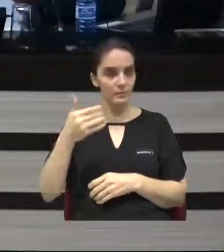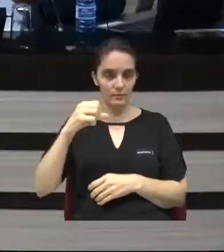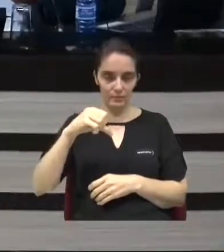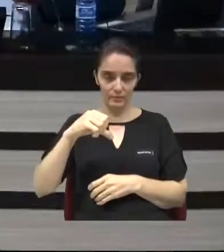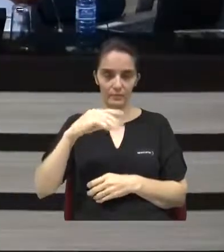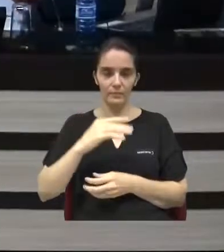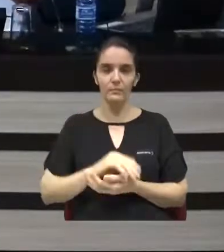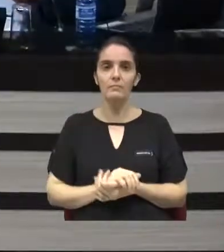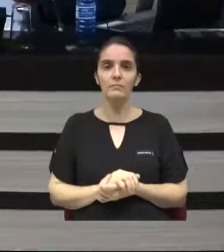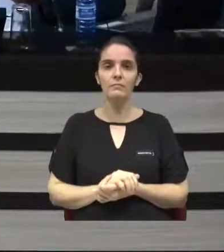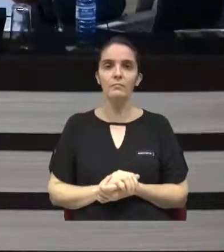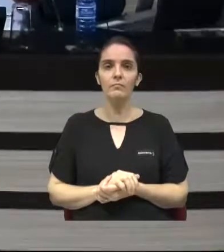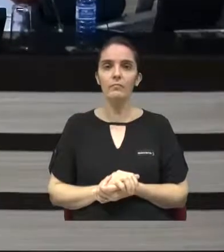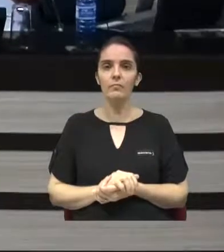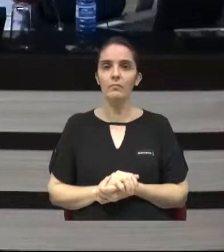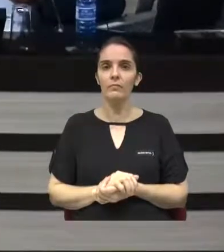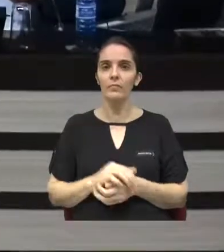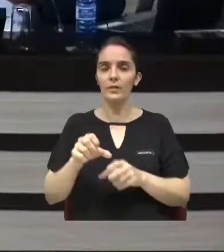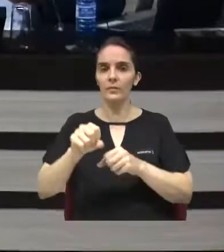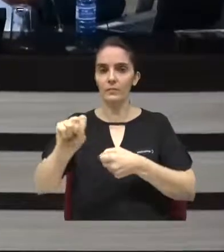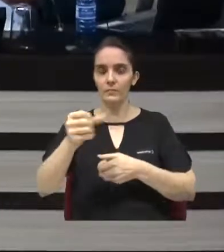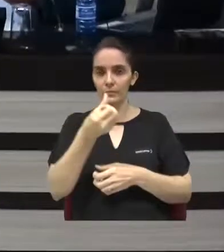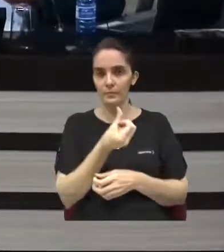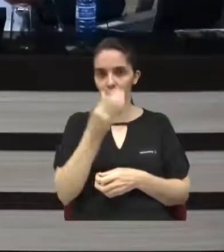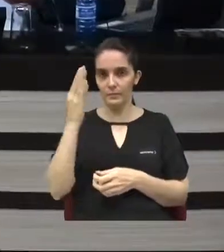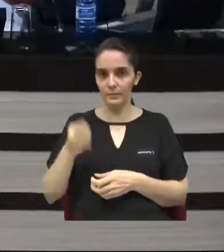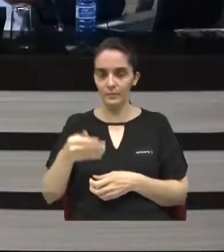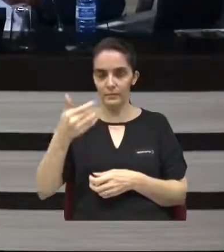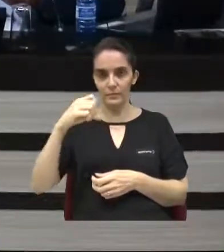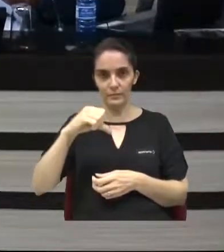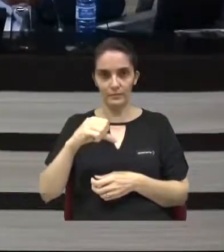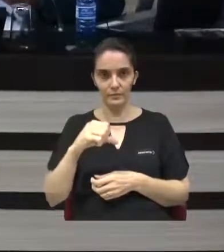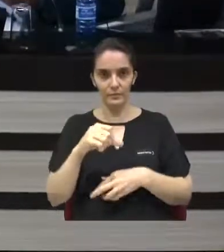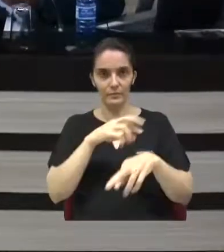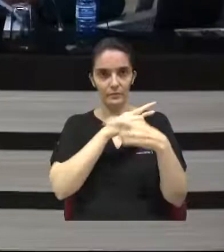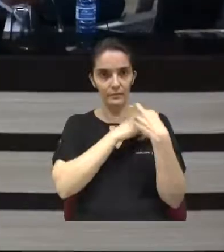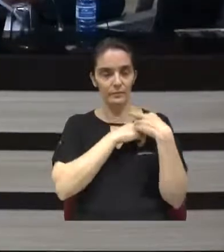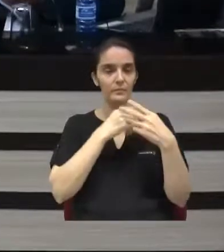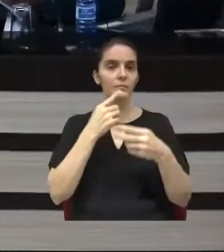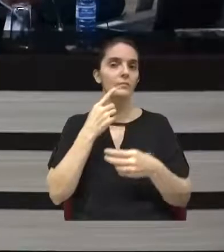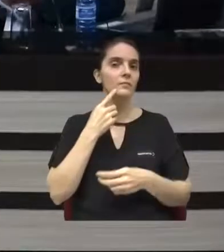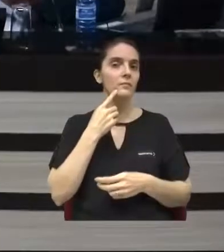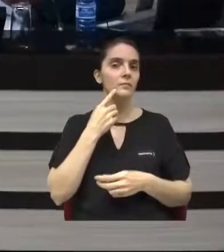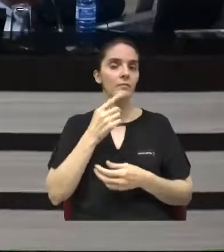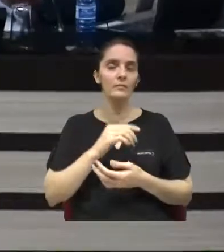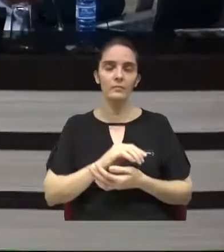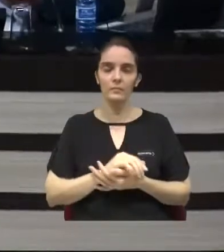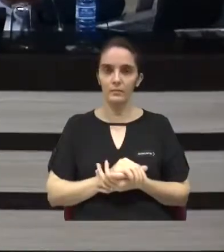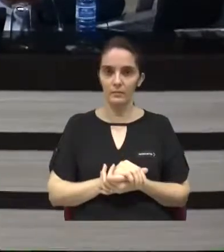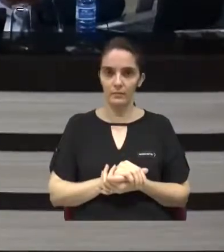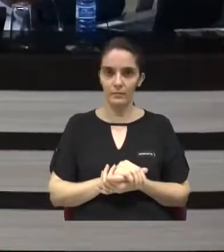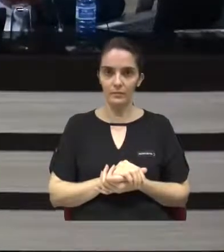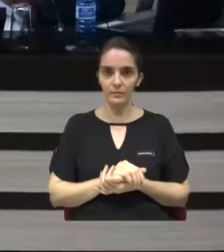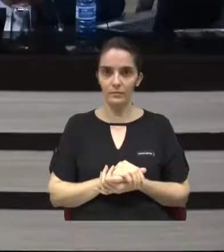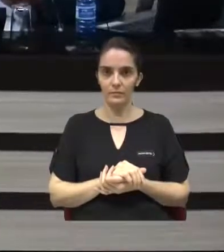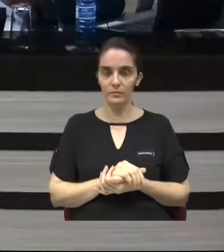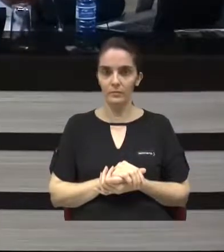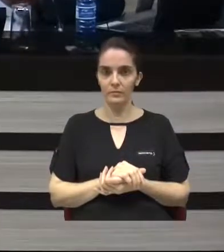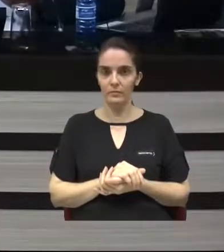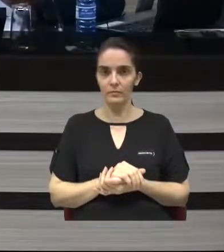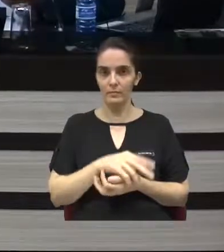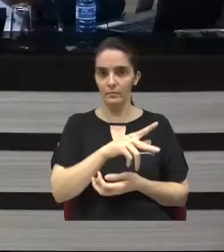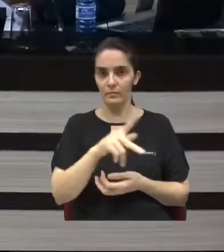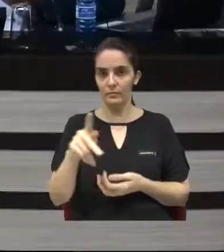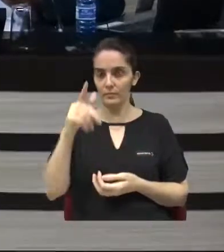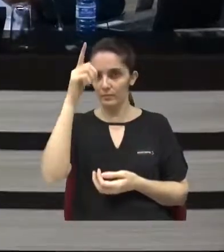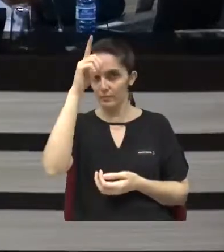561/2019, referente ao ofício número 6/2019, de autoria do vereador Cleiton Aparecido da Silva. Interessado, presidente da